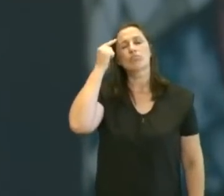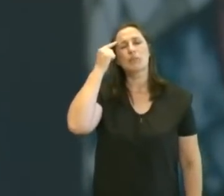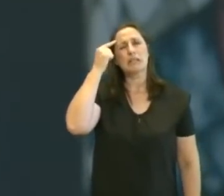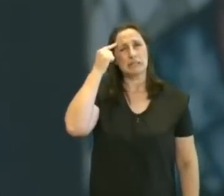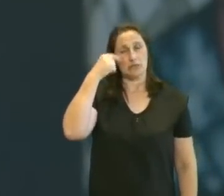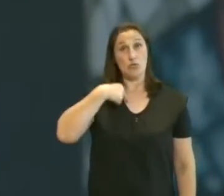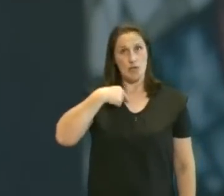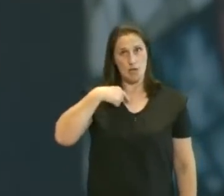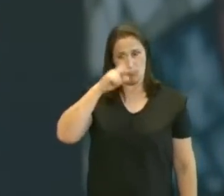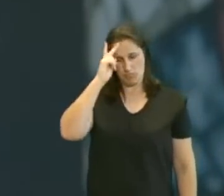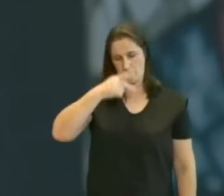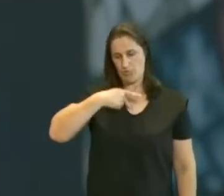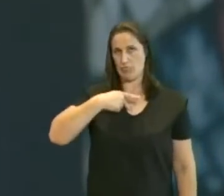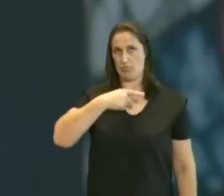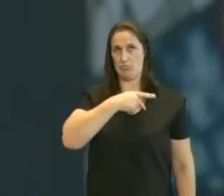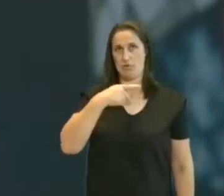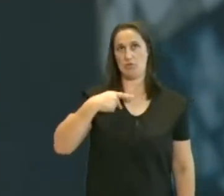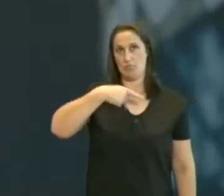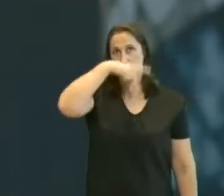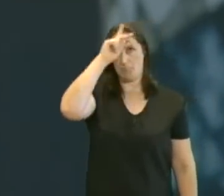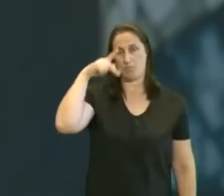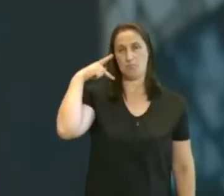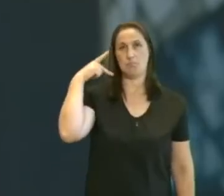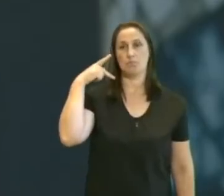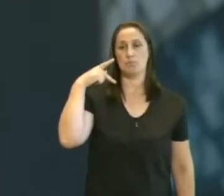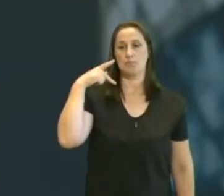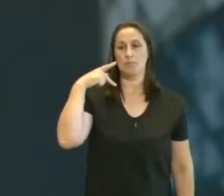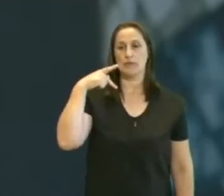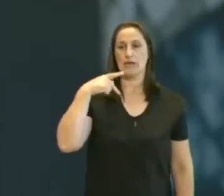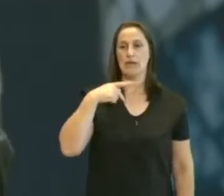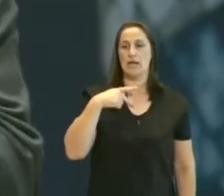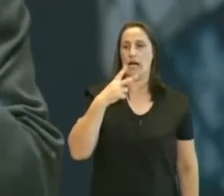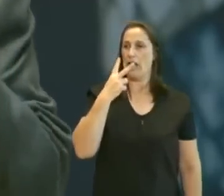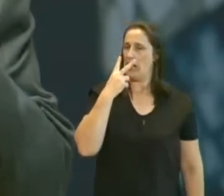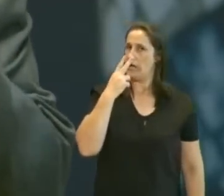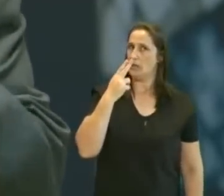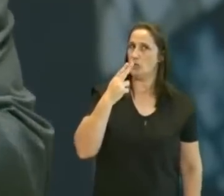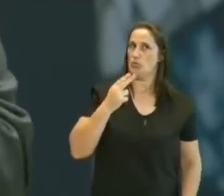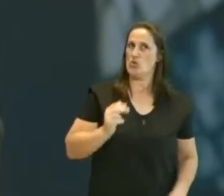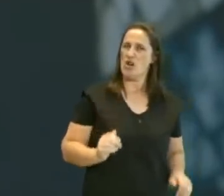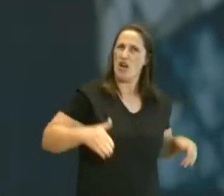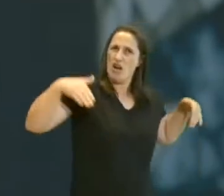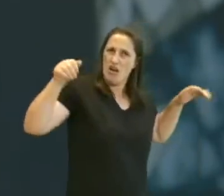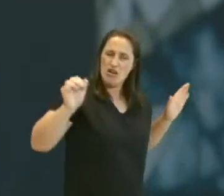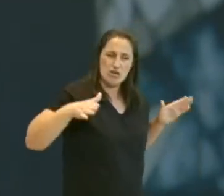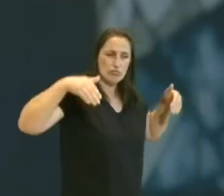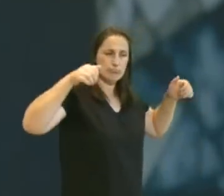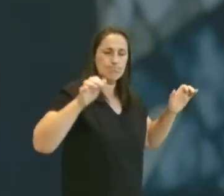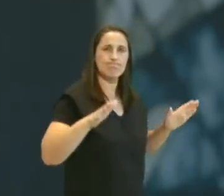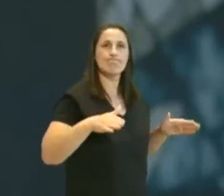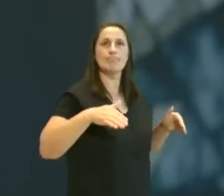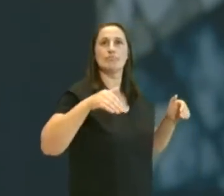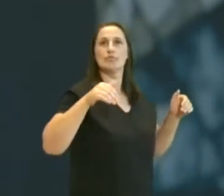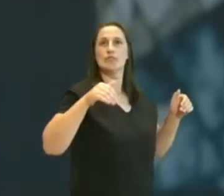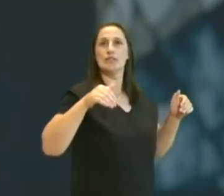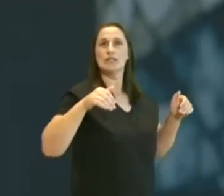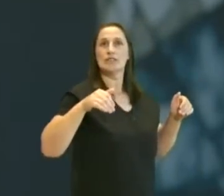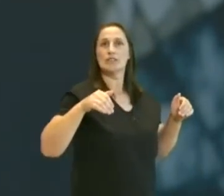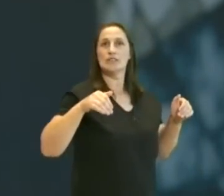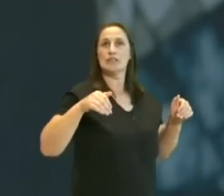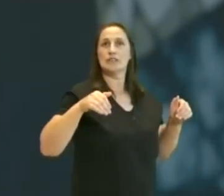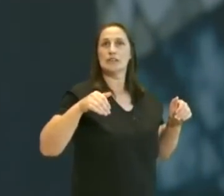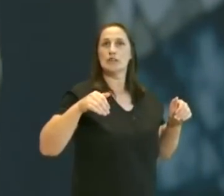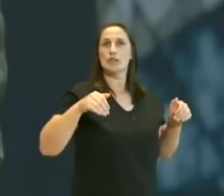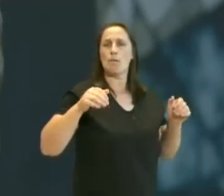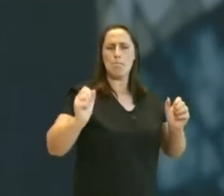minha mente, tá? Eu imagino eles pensando assim: vai vir um monte de anjos aqui, né? E de uma